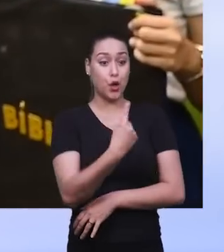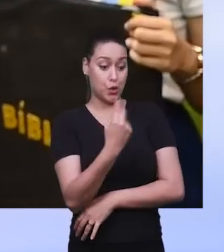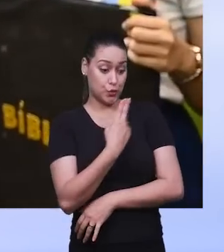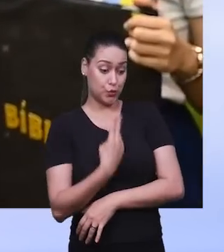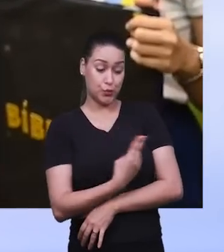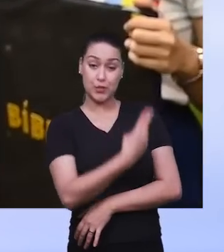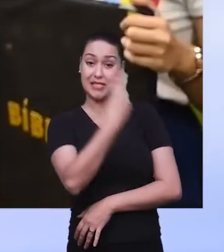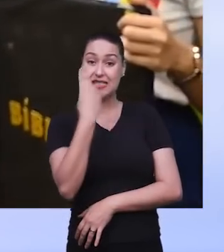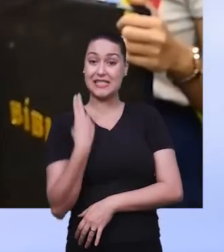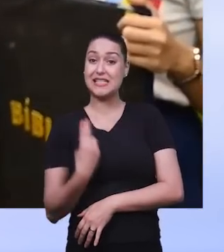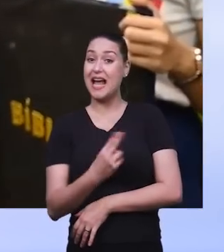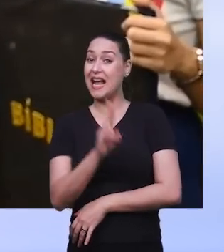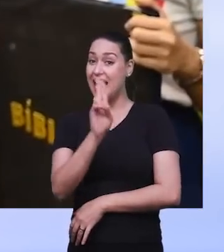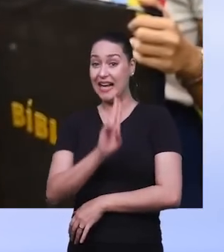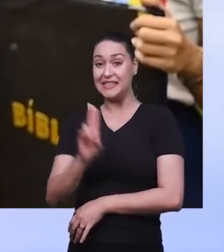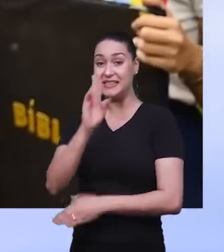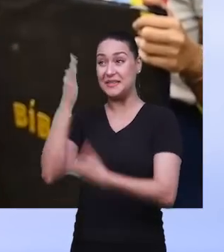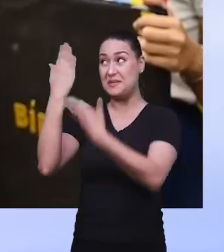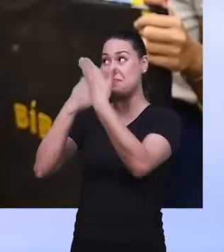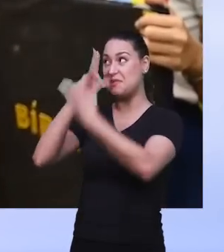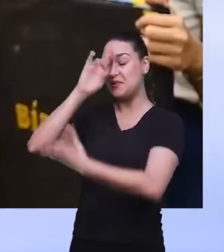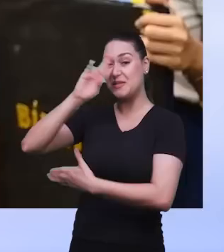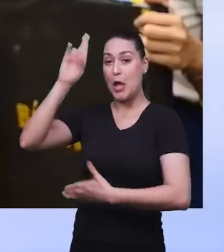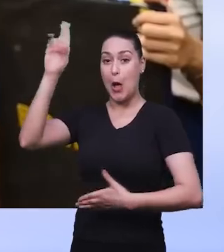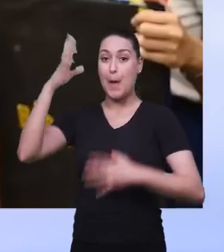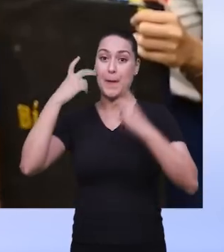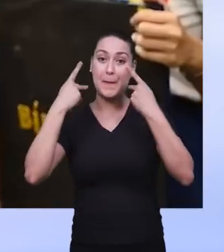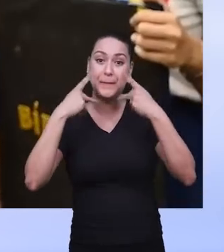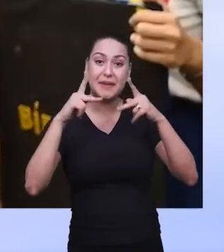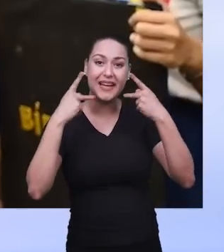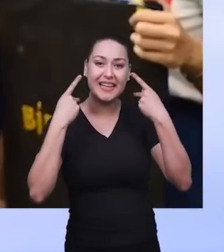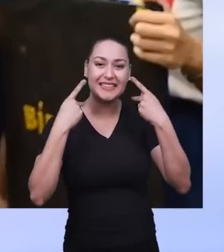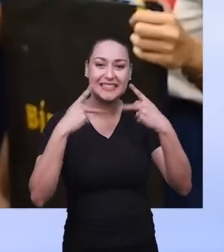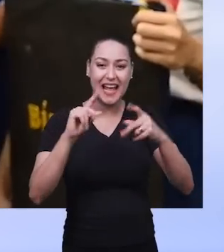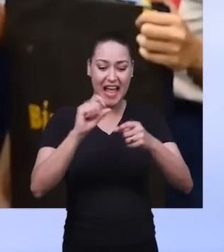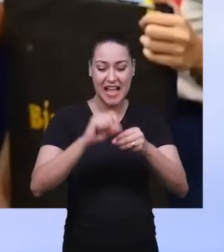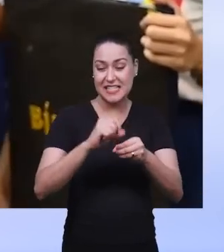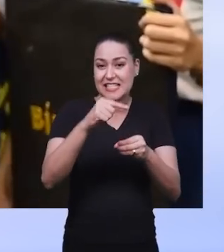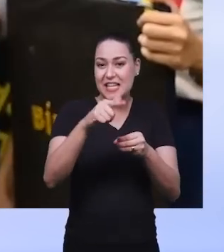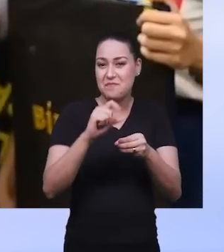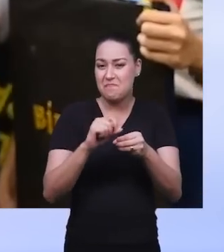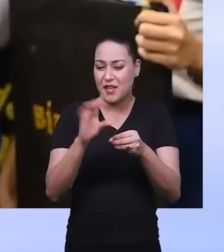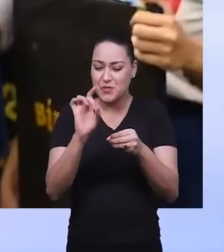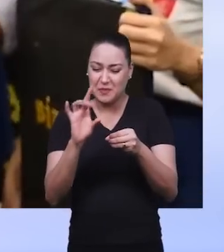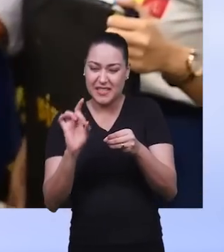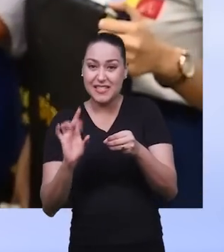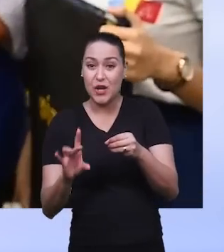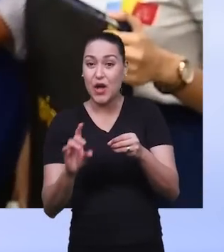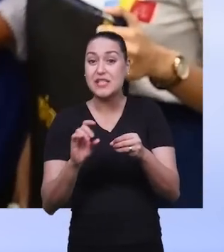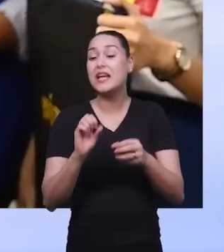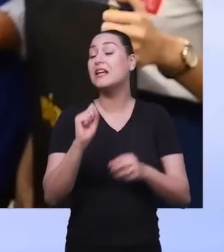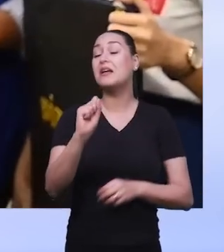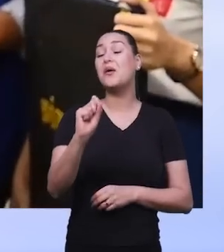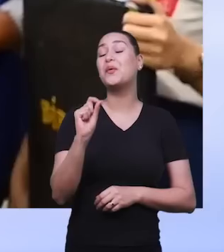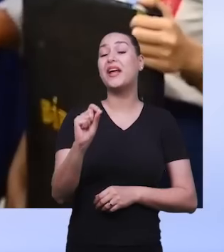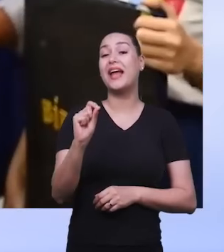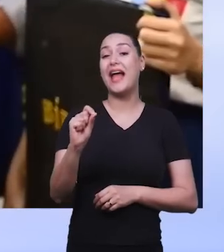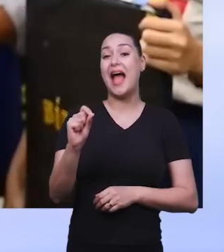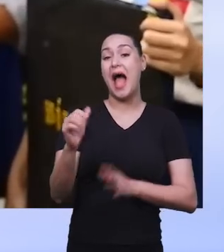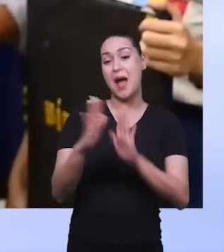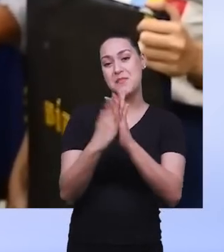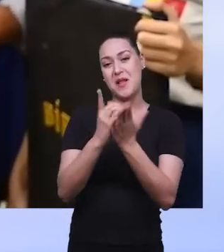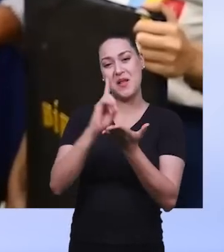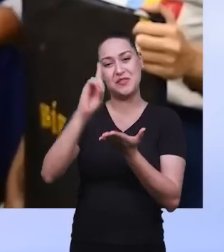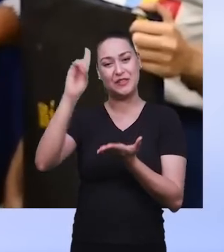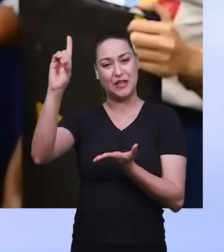como os vasos nas mãos do Senhor para levarmos a semente preciosa que é a palavra do Senhor Jesus ao coração de